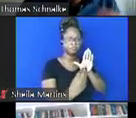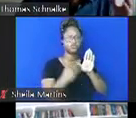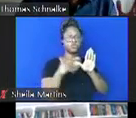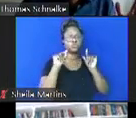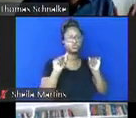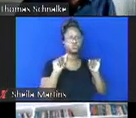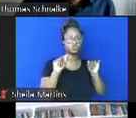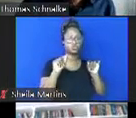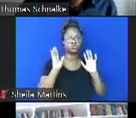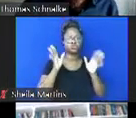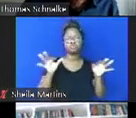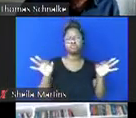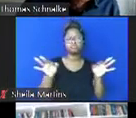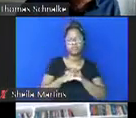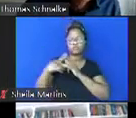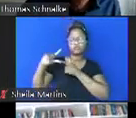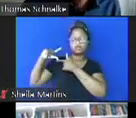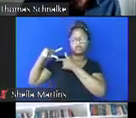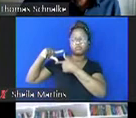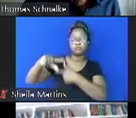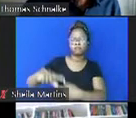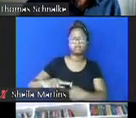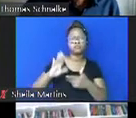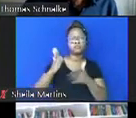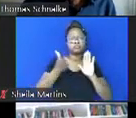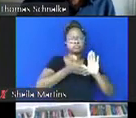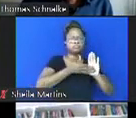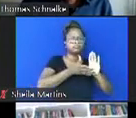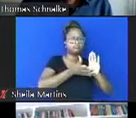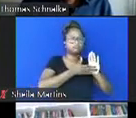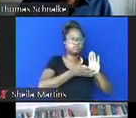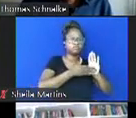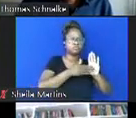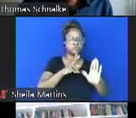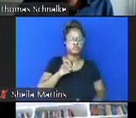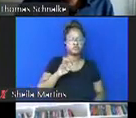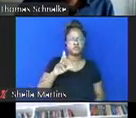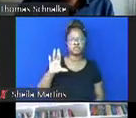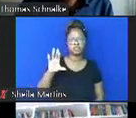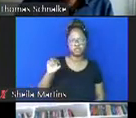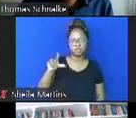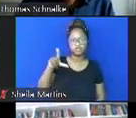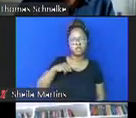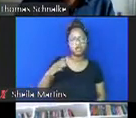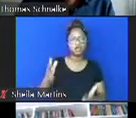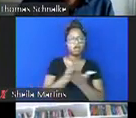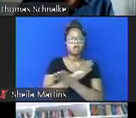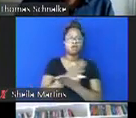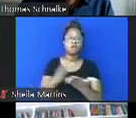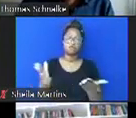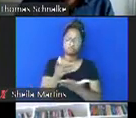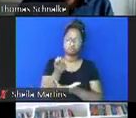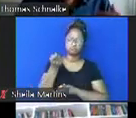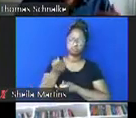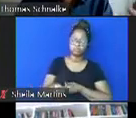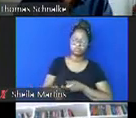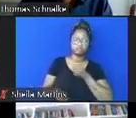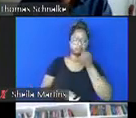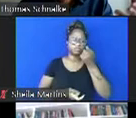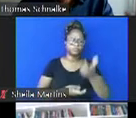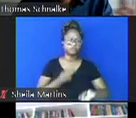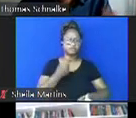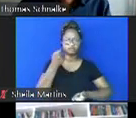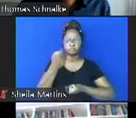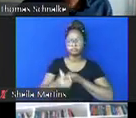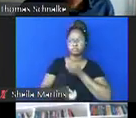já tradicional proposta por Vesalius. Alguns, entretanto, também combinavam espécimes